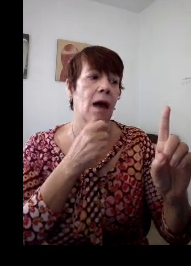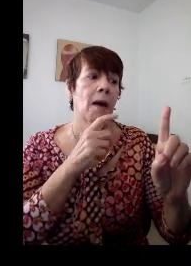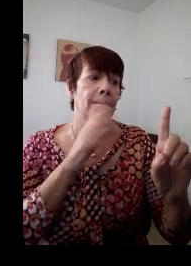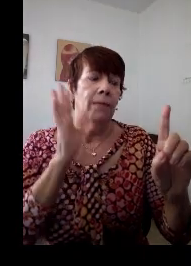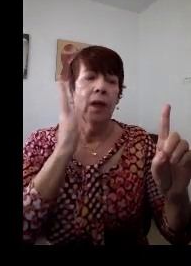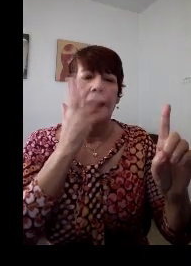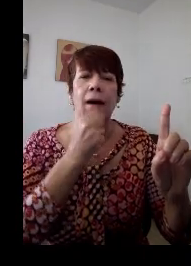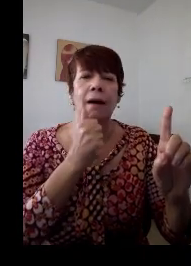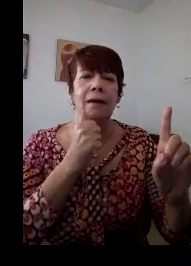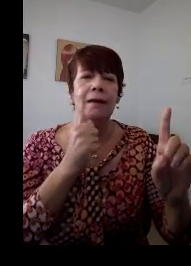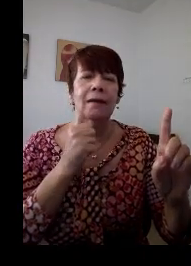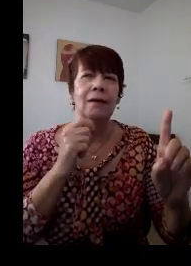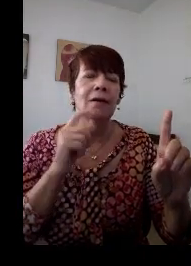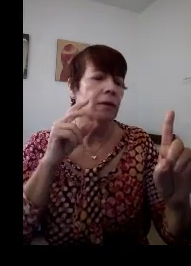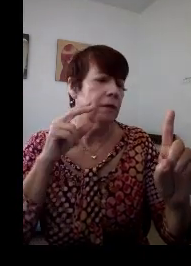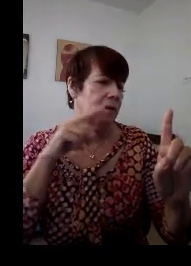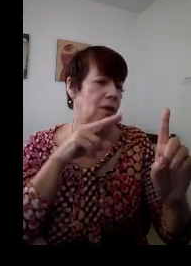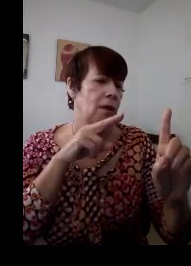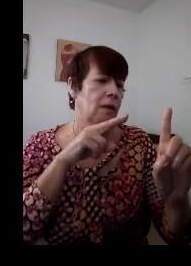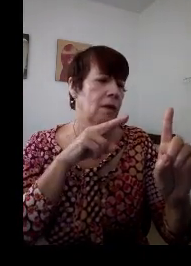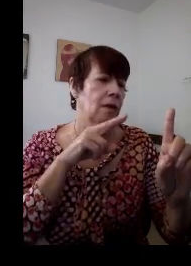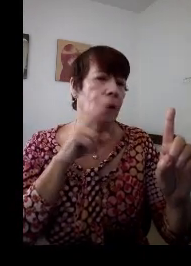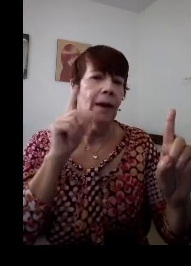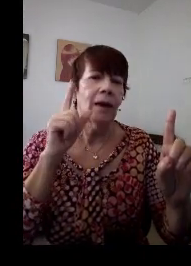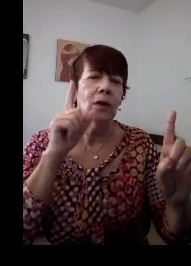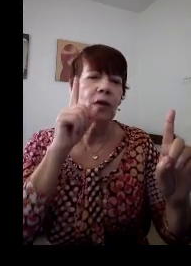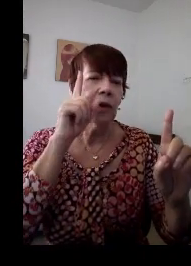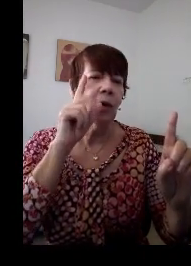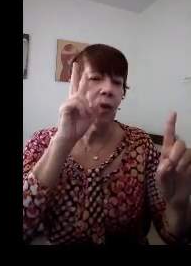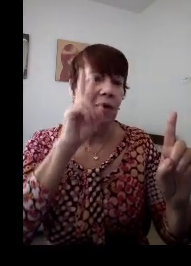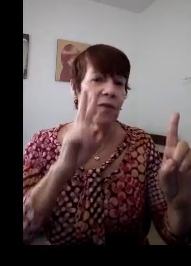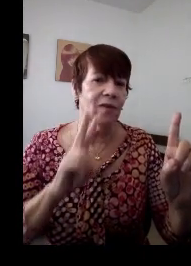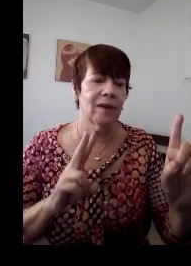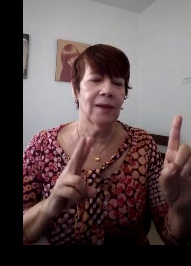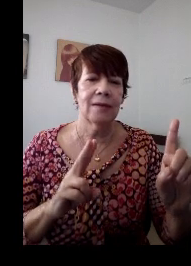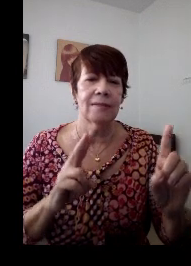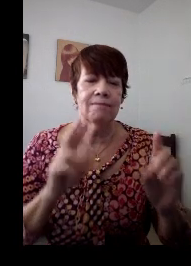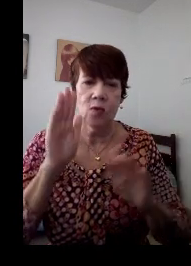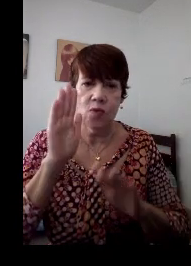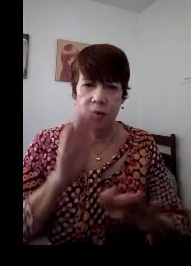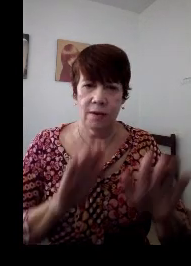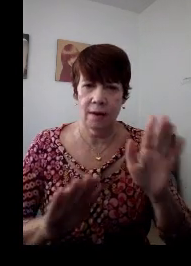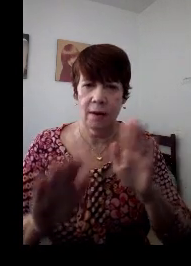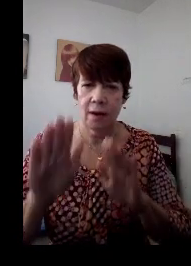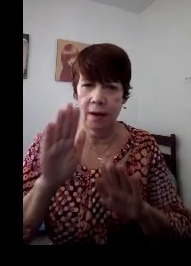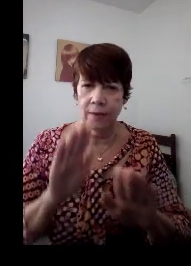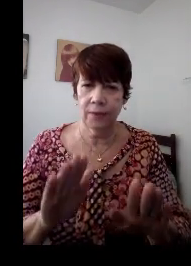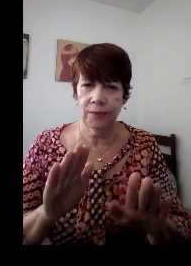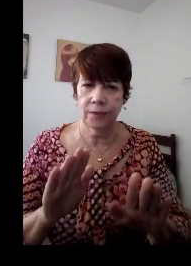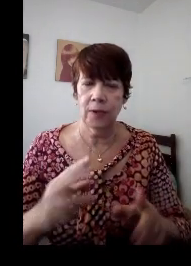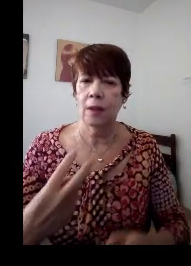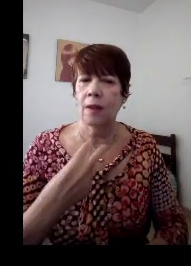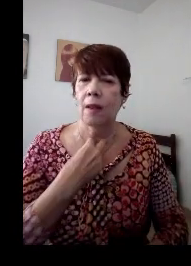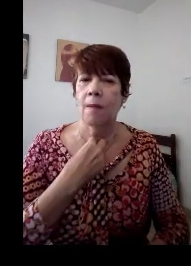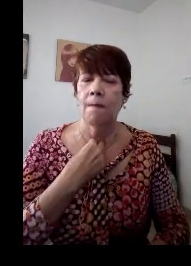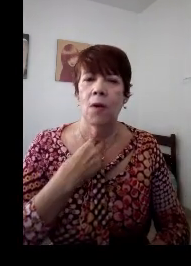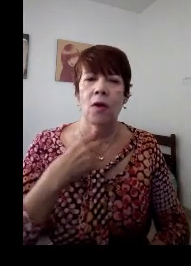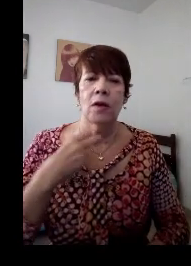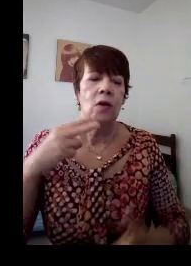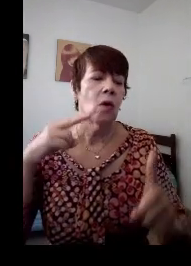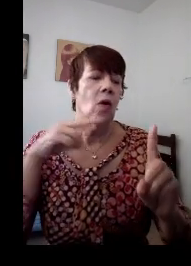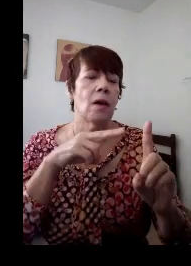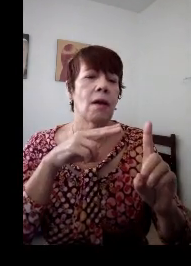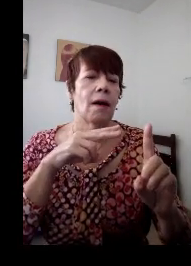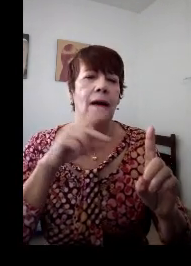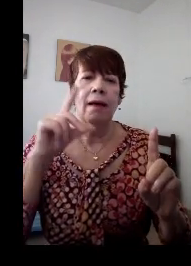é perigoso, é muito perigoso, porque o pecado é aí que o Satanás, ele vai se aproveitar